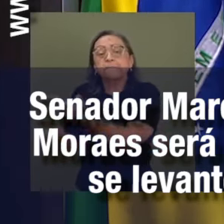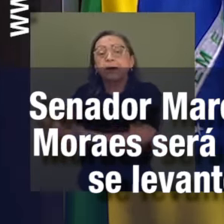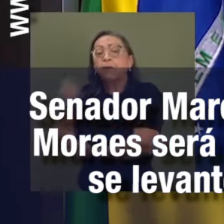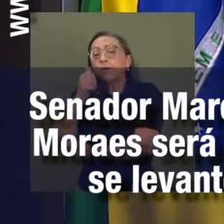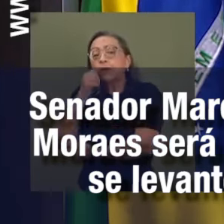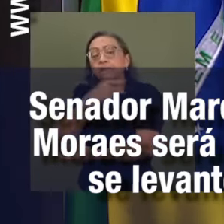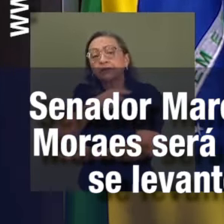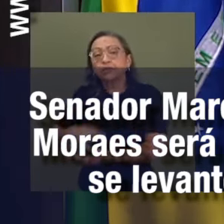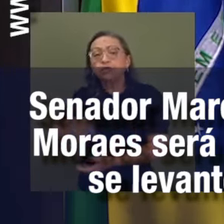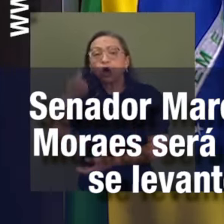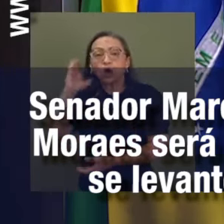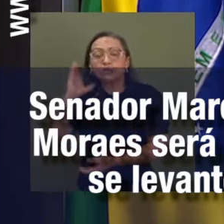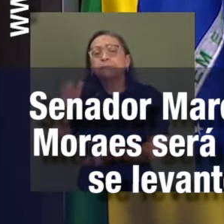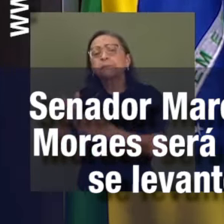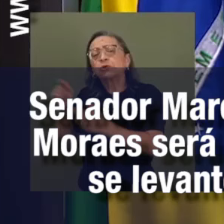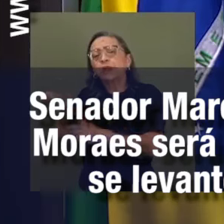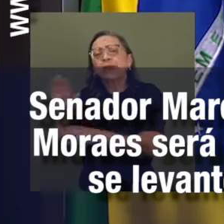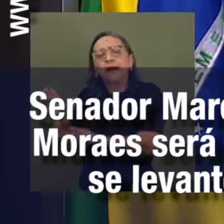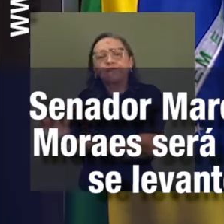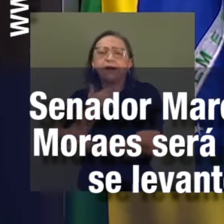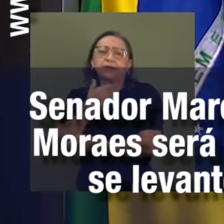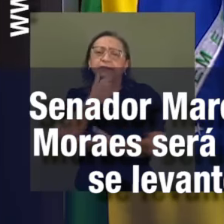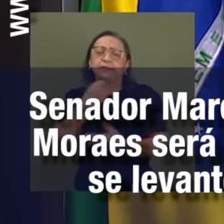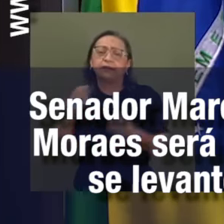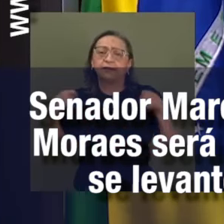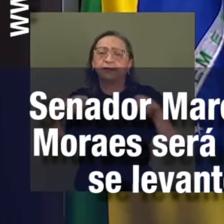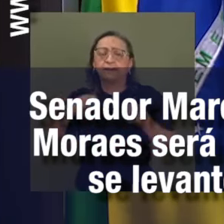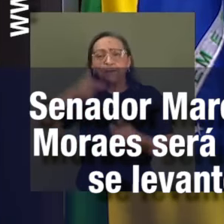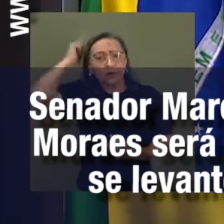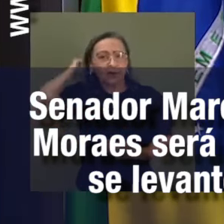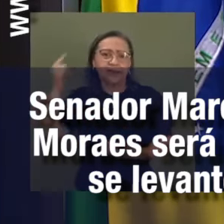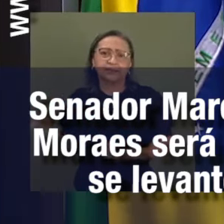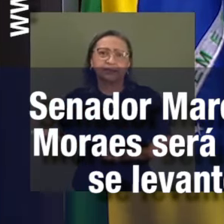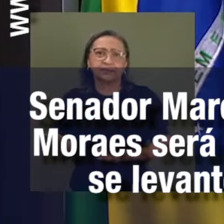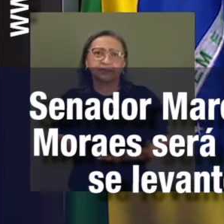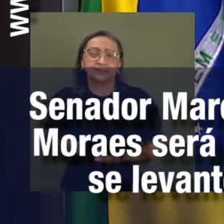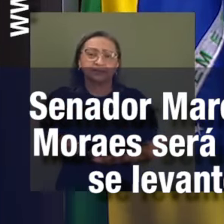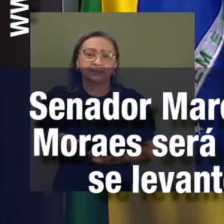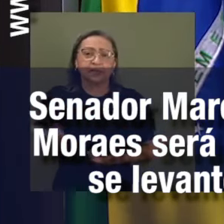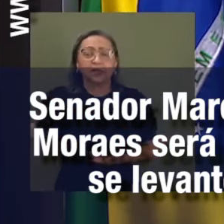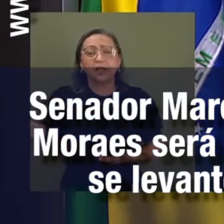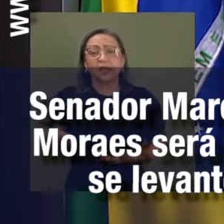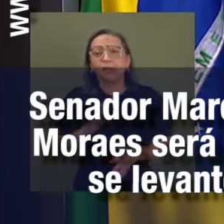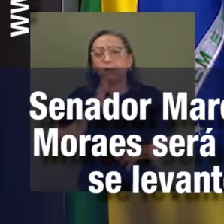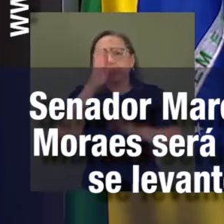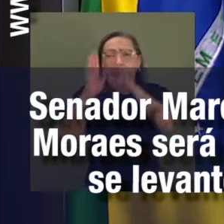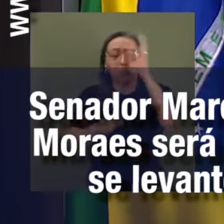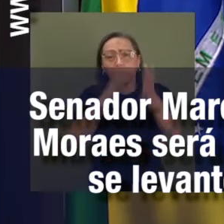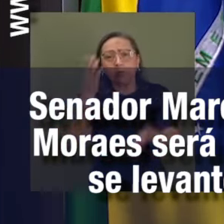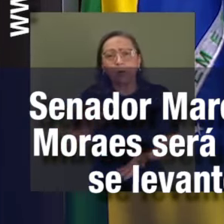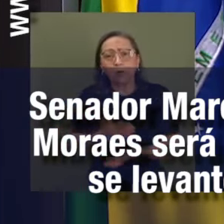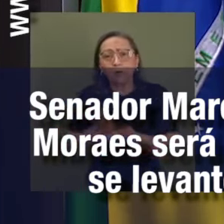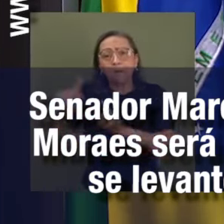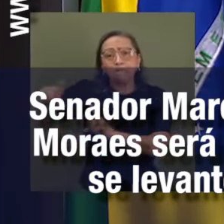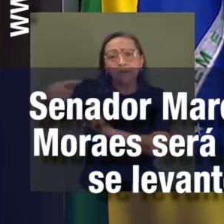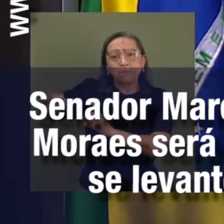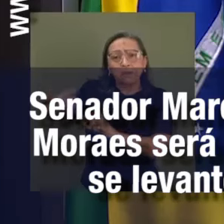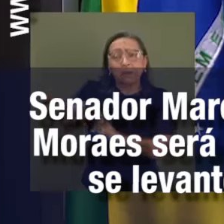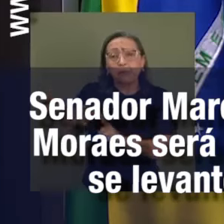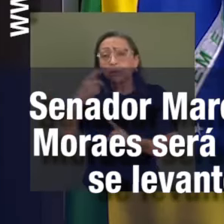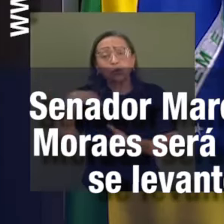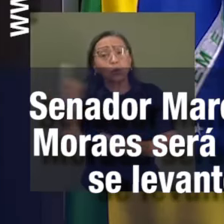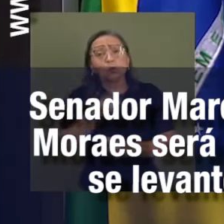ministro Alexandre de Moraes pelos atos que ele estava cometendo contra a humanidade, contra os direitos humanos. E simplesmente ele começou a perseguição contra mim, que é notório